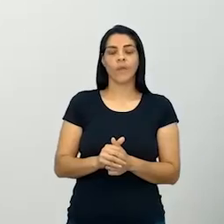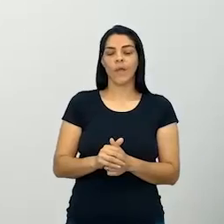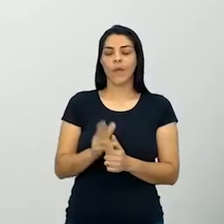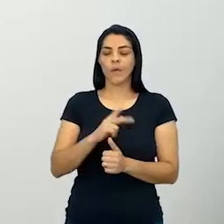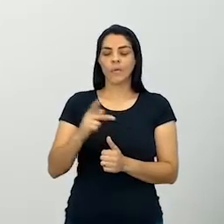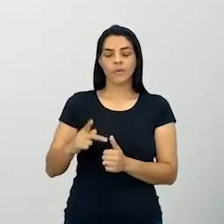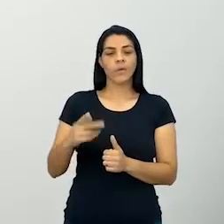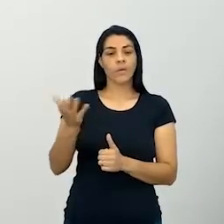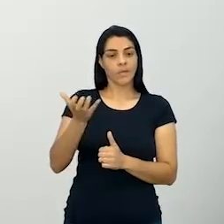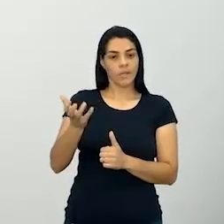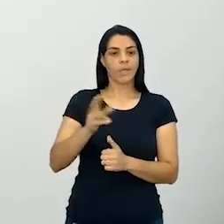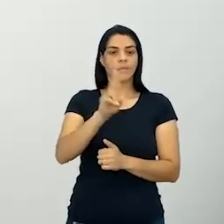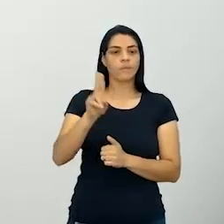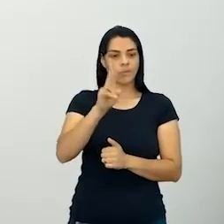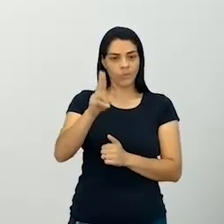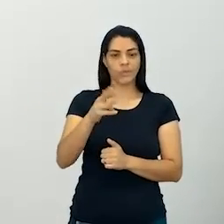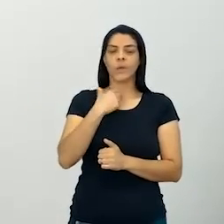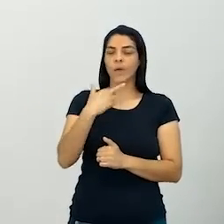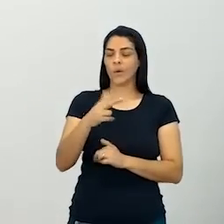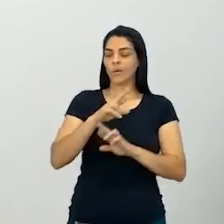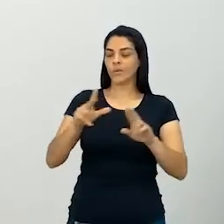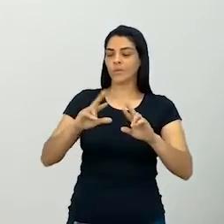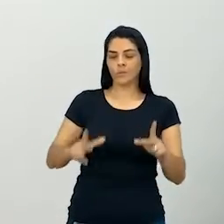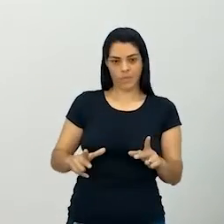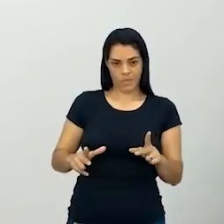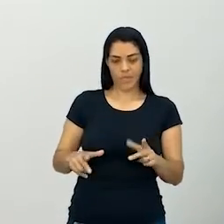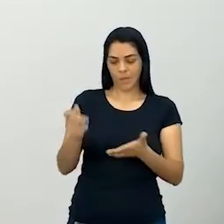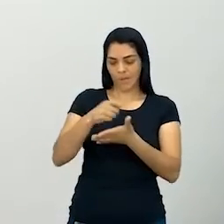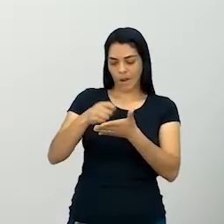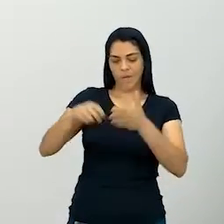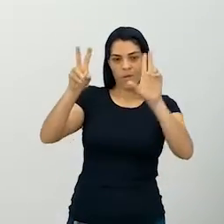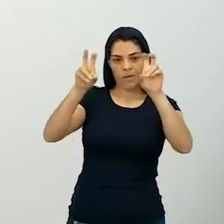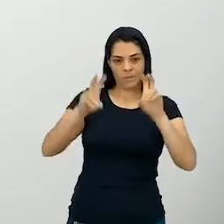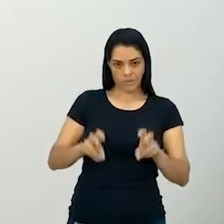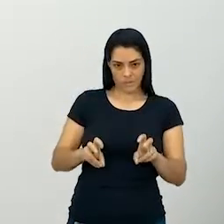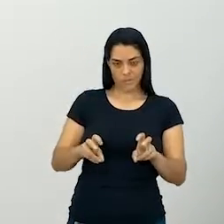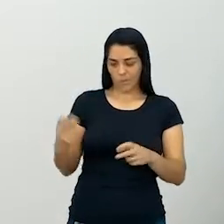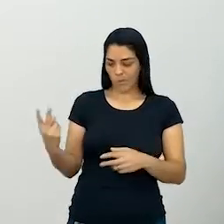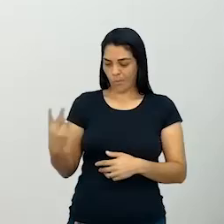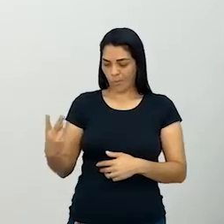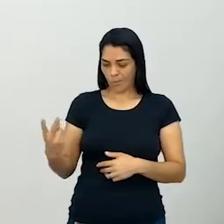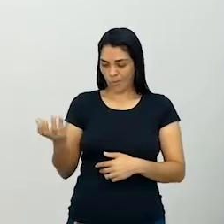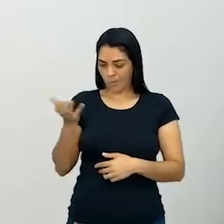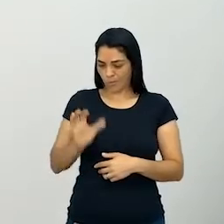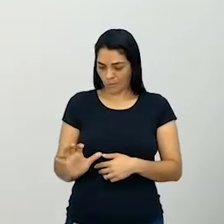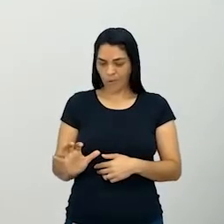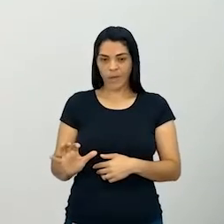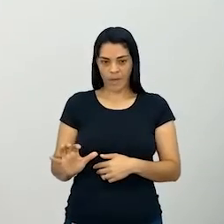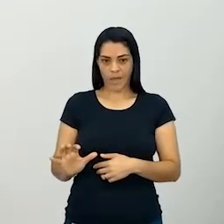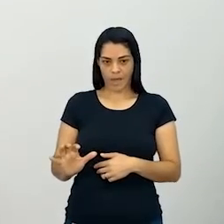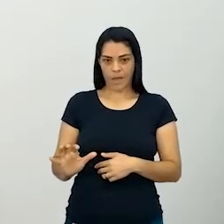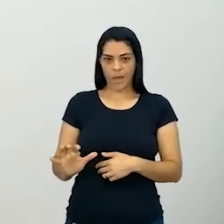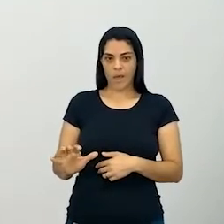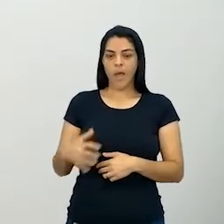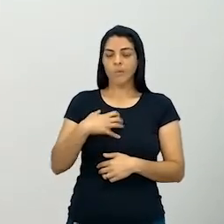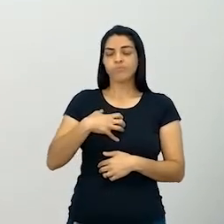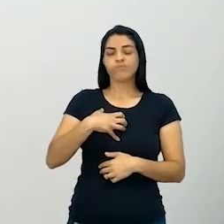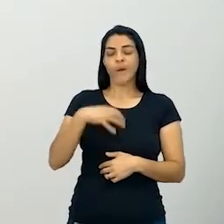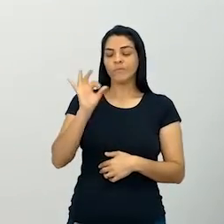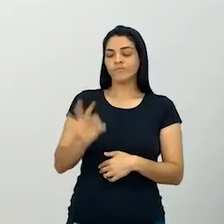cores diferentes para escrever o título. E aí os dois estão insatisfeitos com isso. Essa é a forma certa de comunicar o